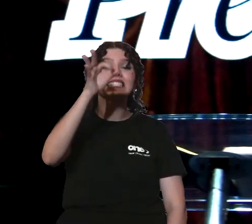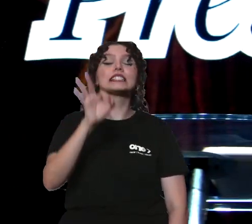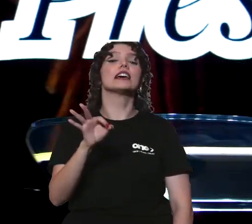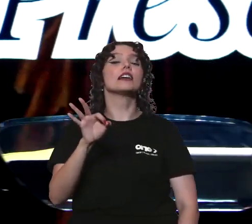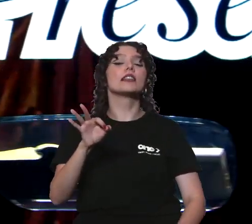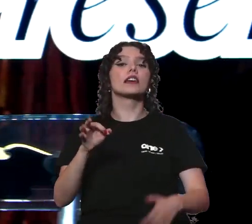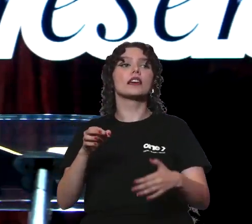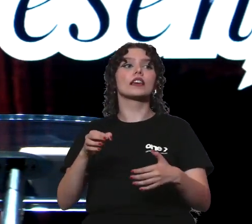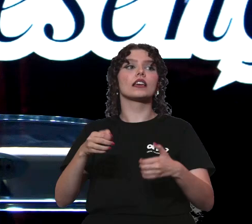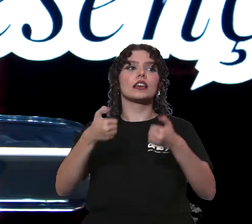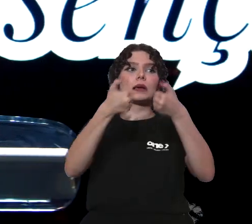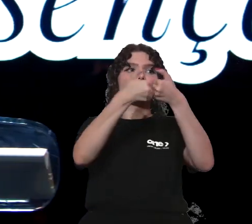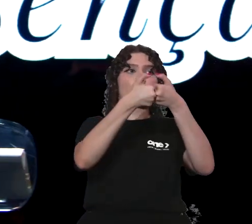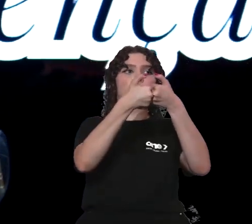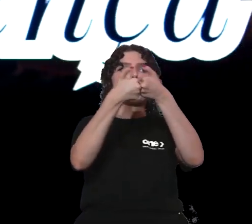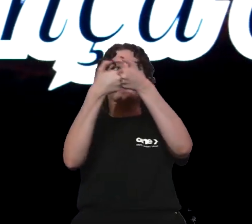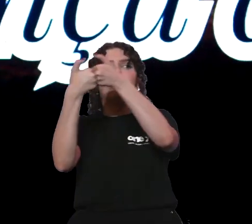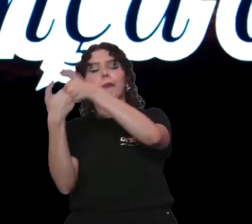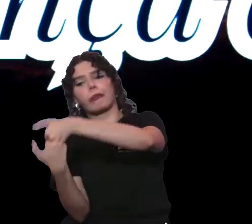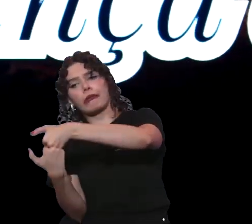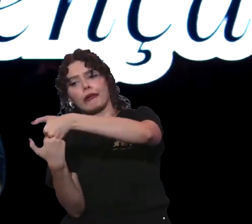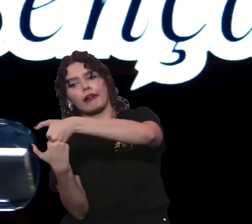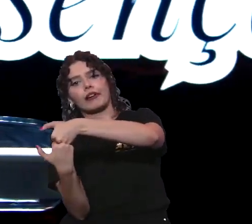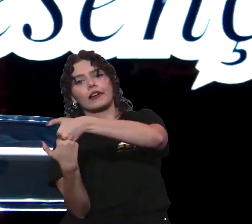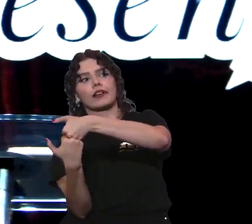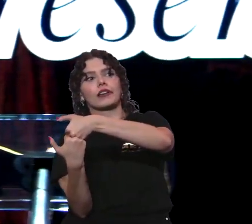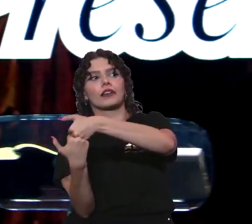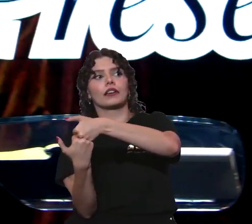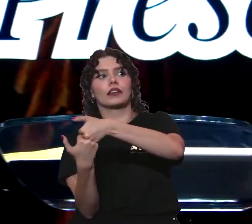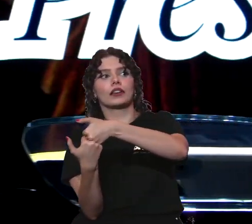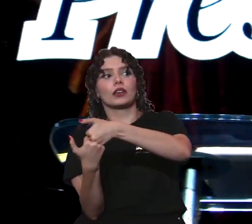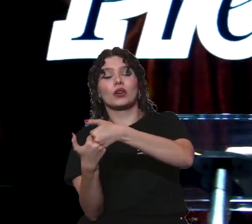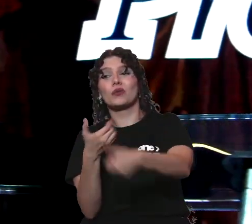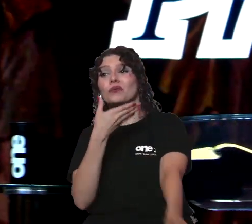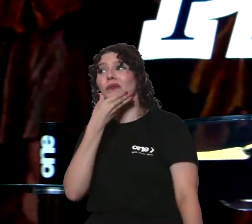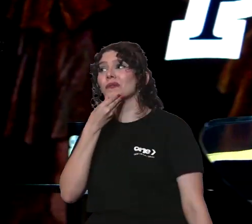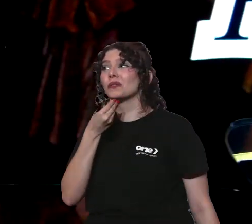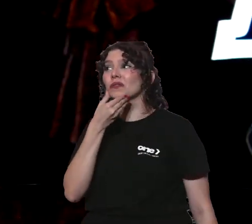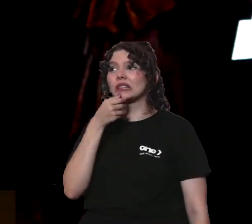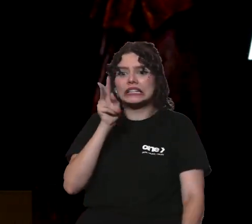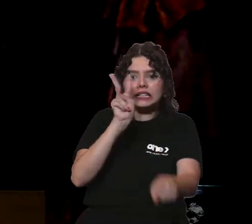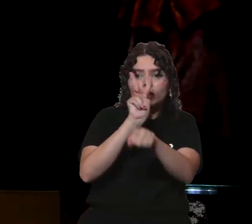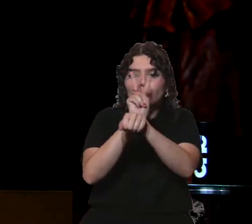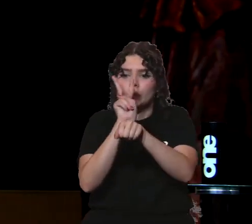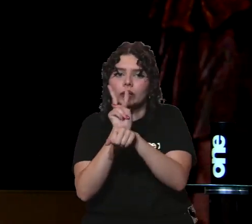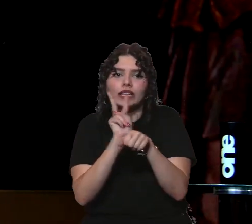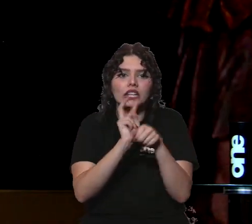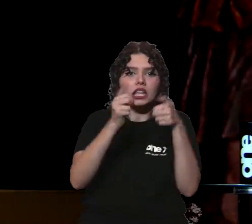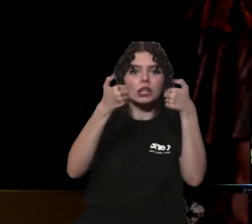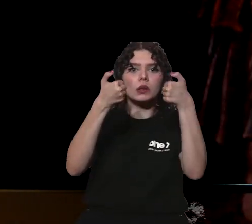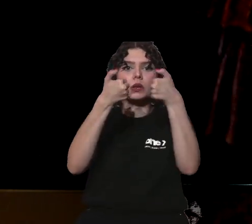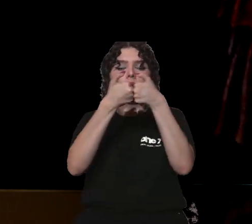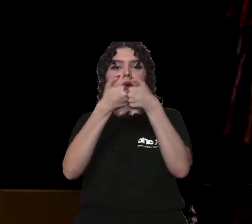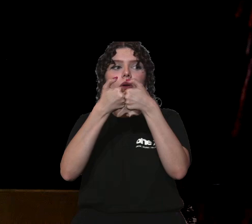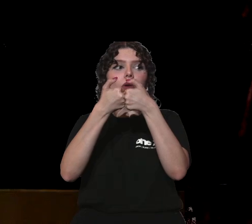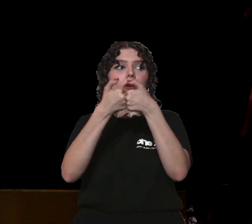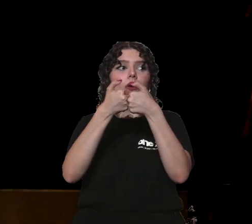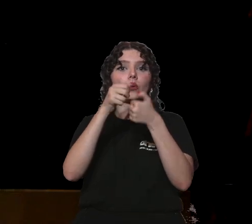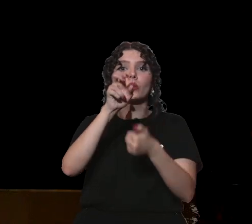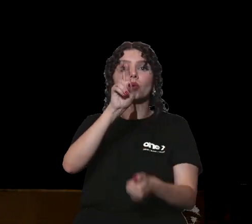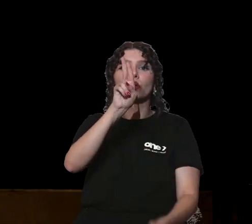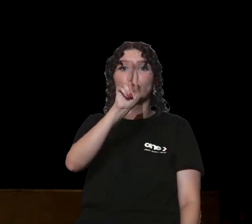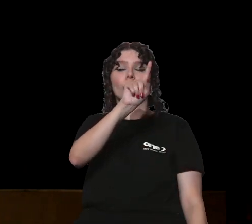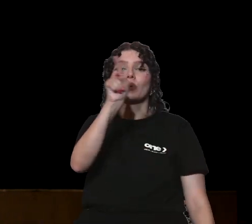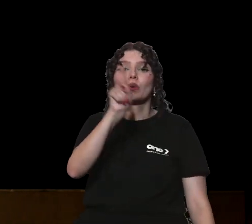que a arca cai da carroça e um dos homens que estavam ali cuidando da arca, Uzá, vai lá